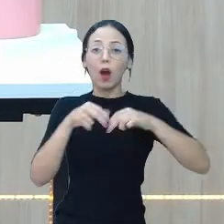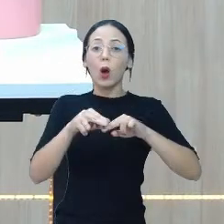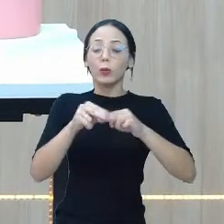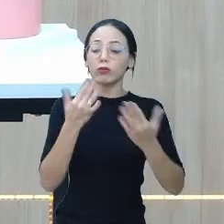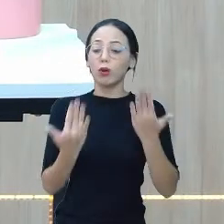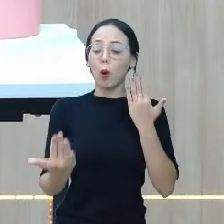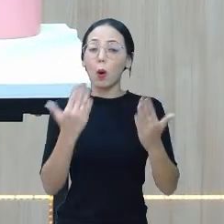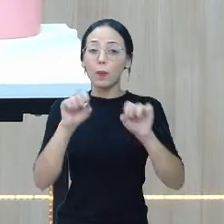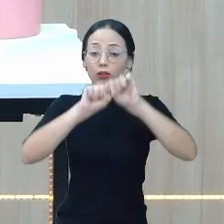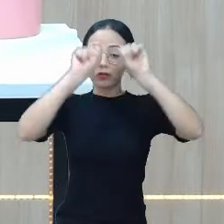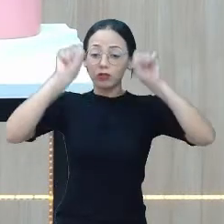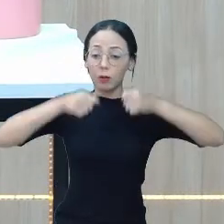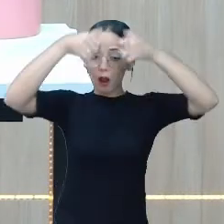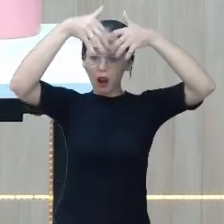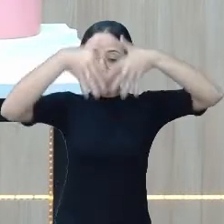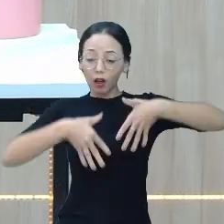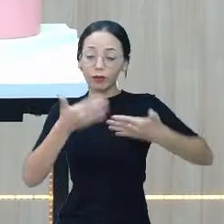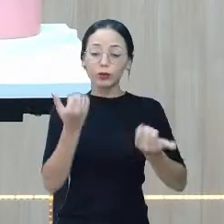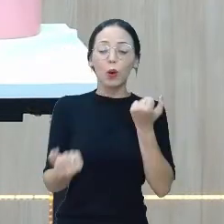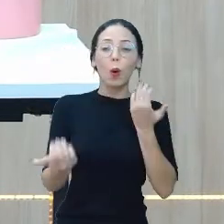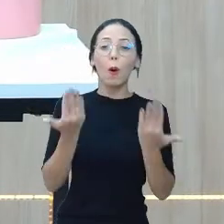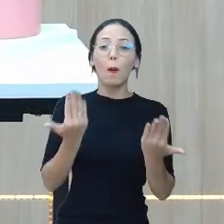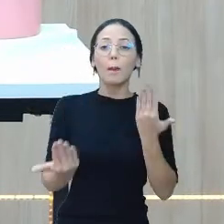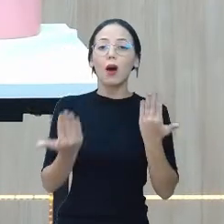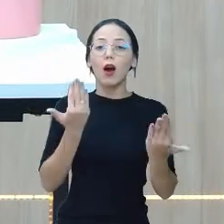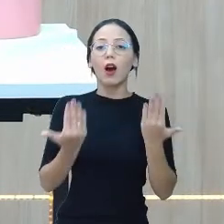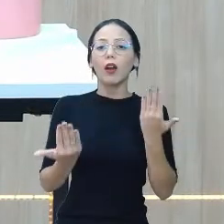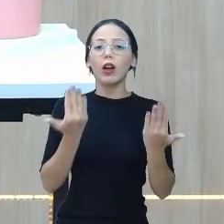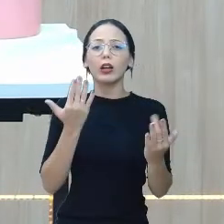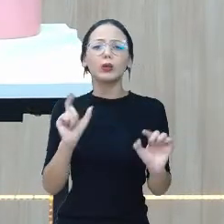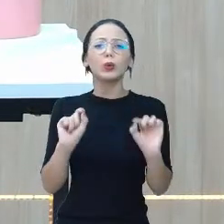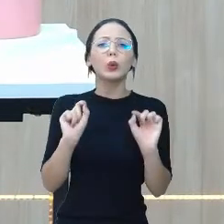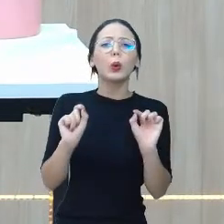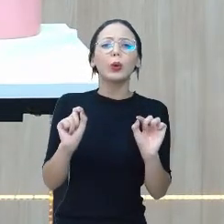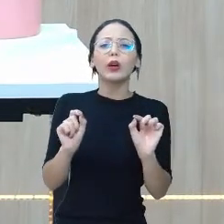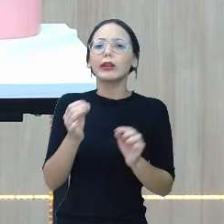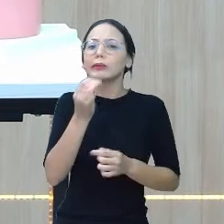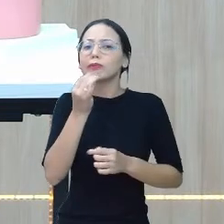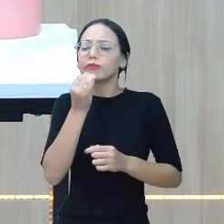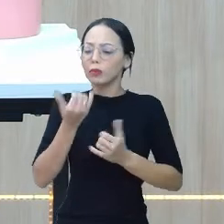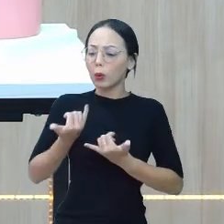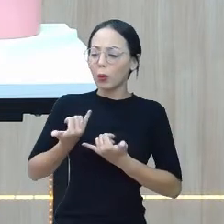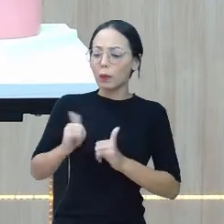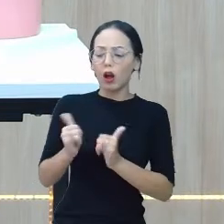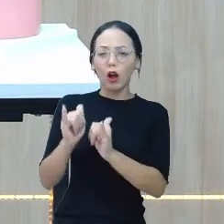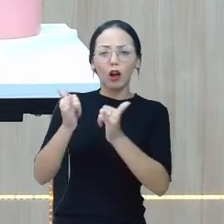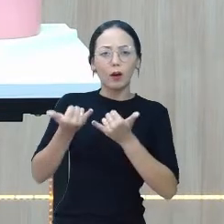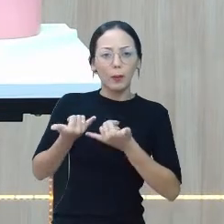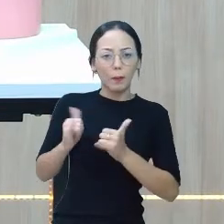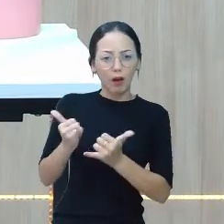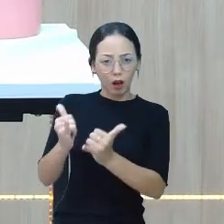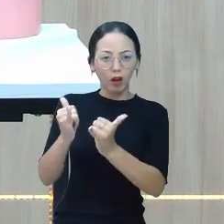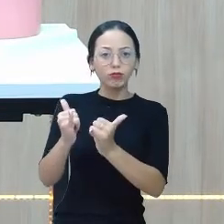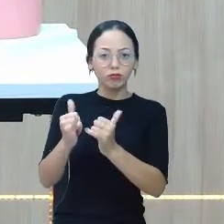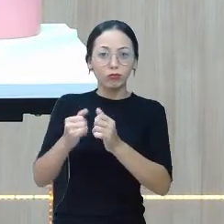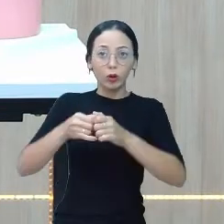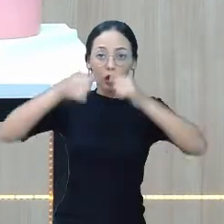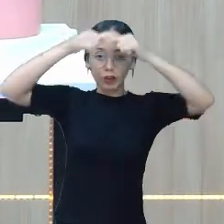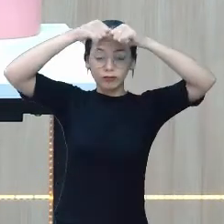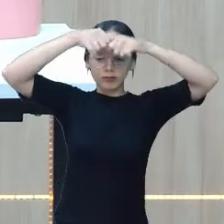nosso sistema nervoso como uma verdadeira, não é, fonte de energia, até por meio